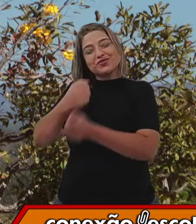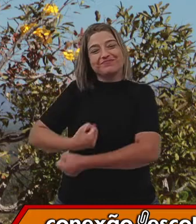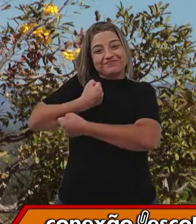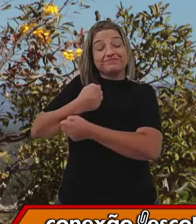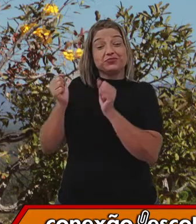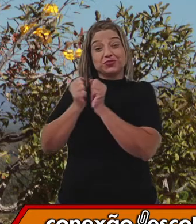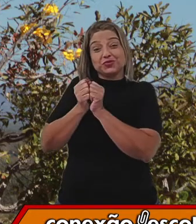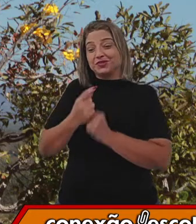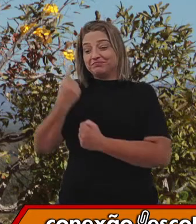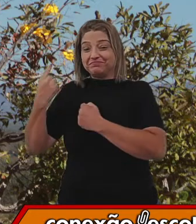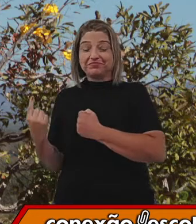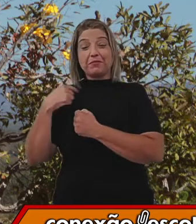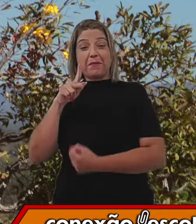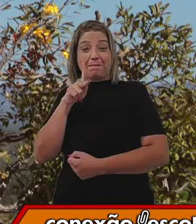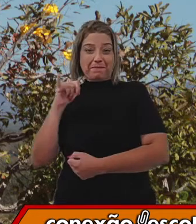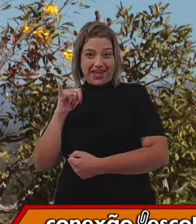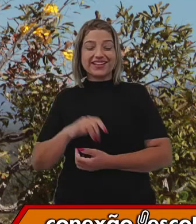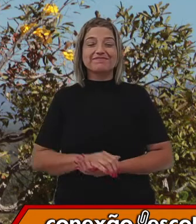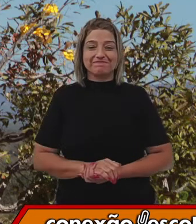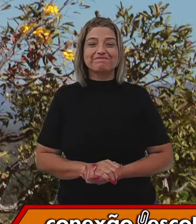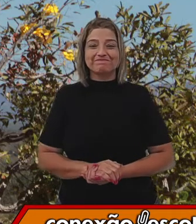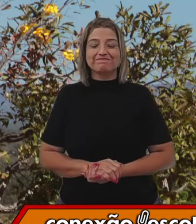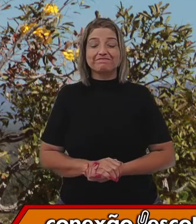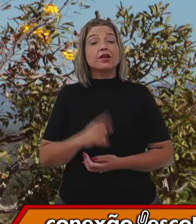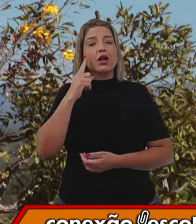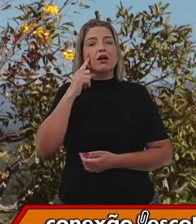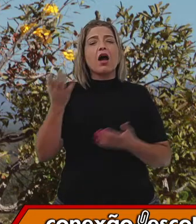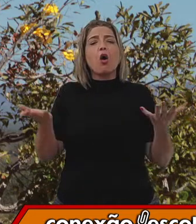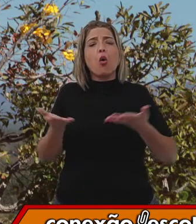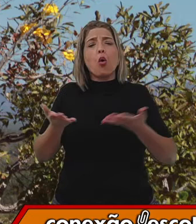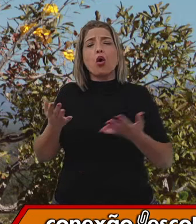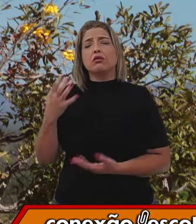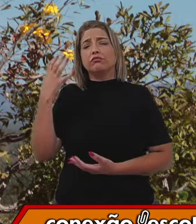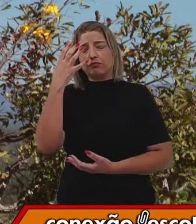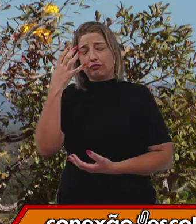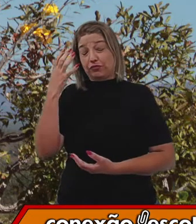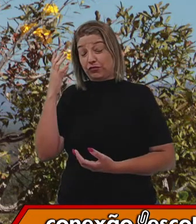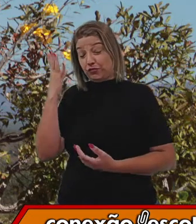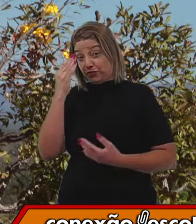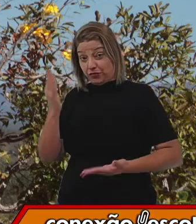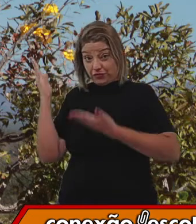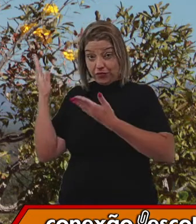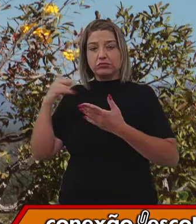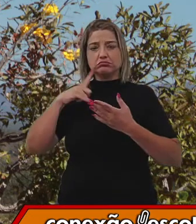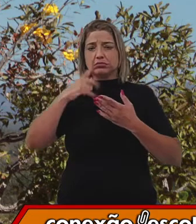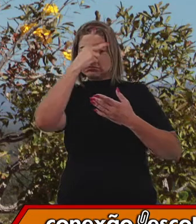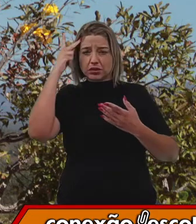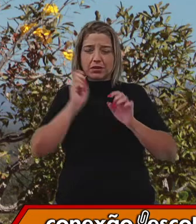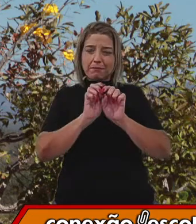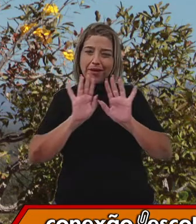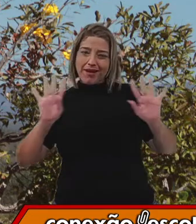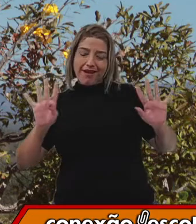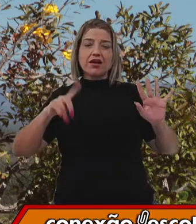meu saudoso pai, Ciari. Na segunda foto, veja que a trupe circense, junto aos artistas Ciari, Ciomar e